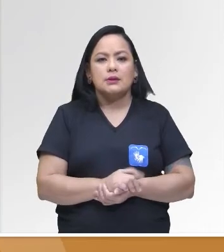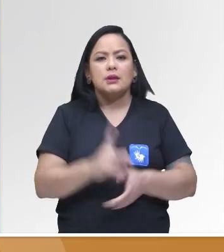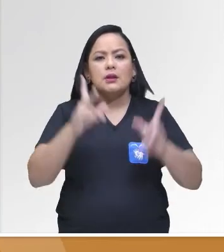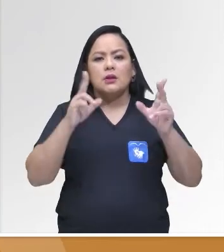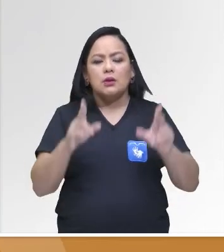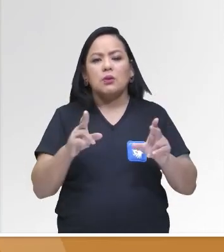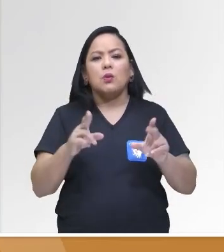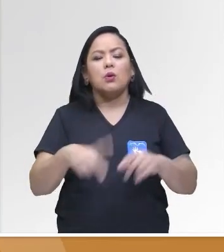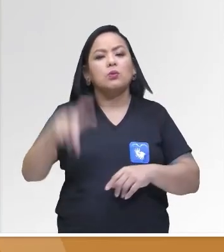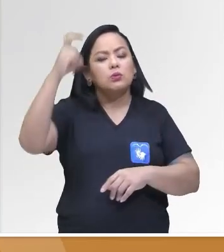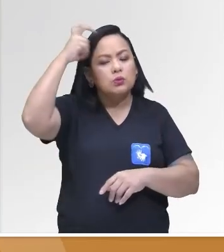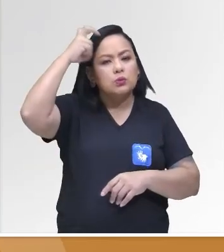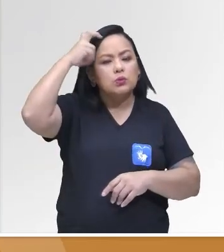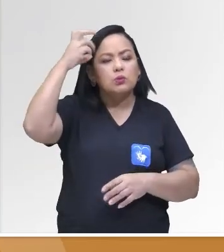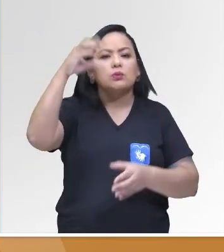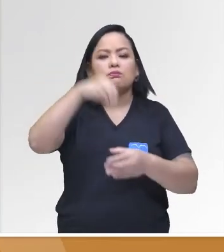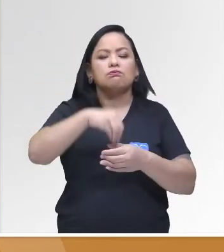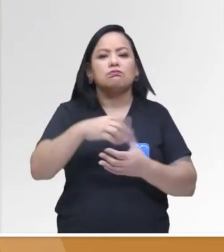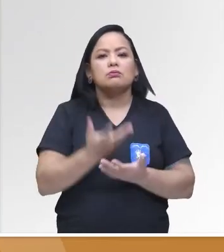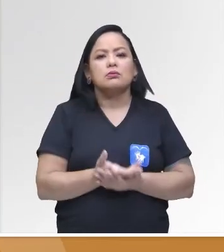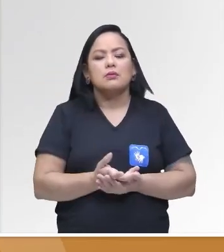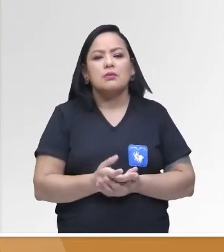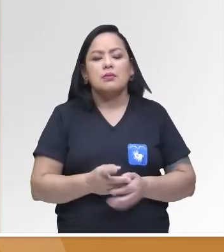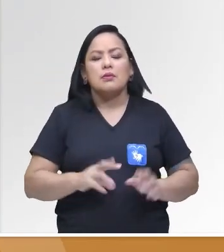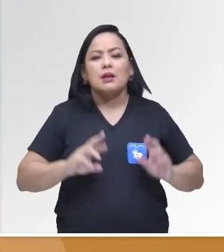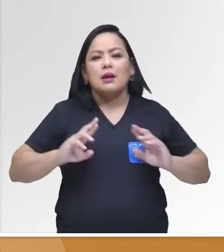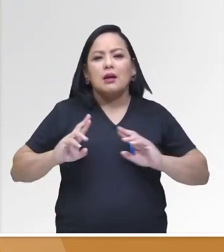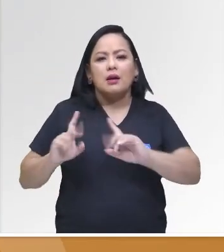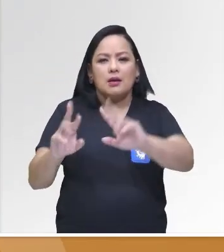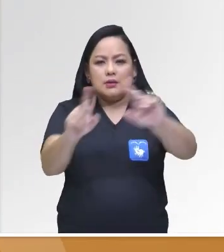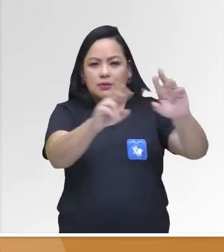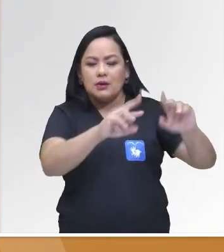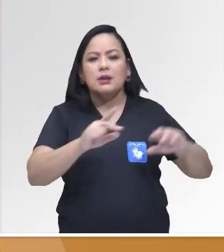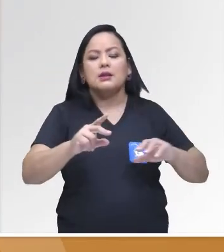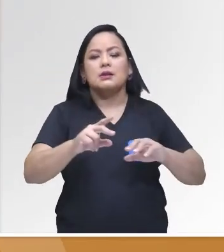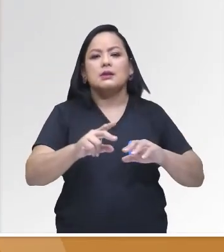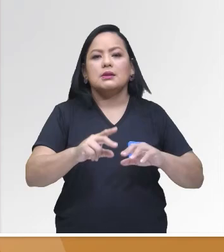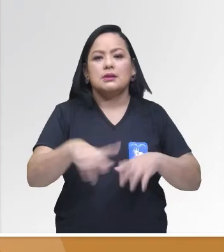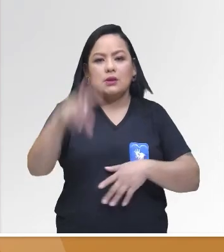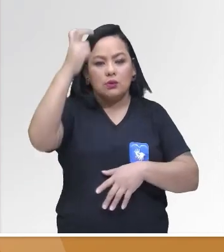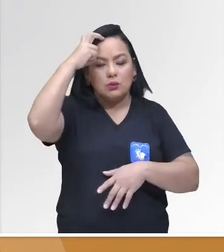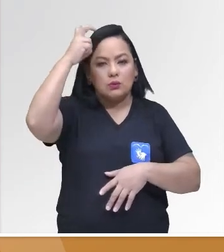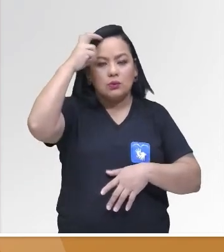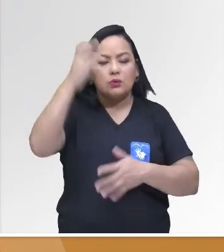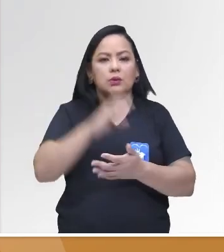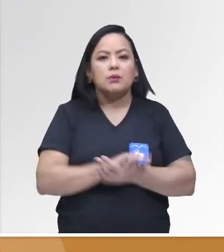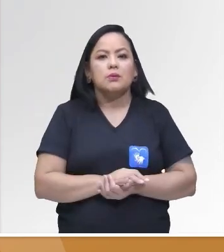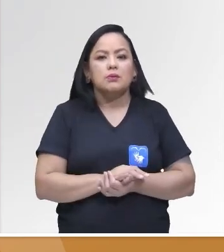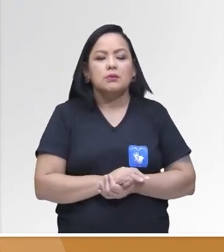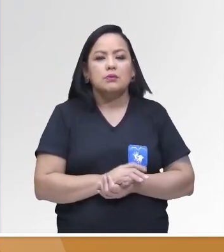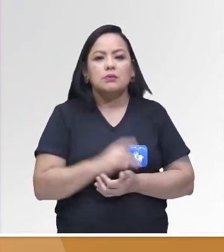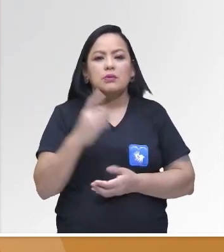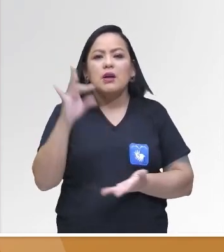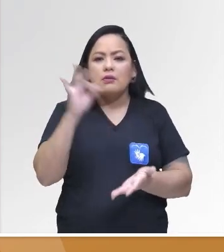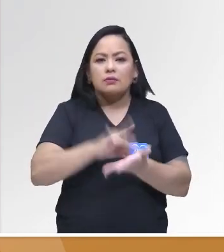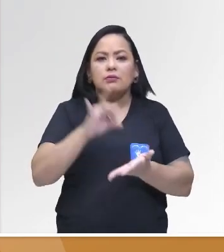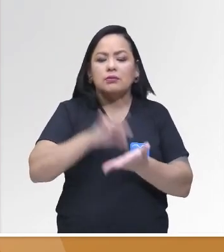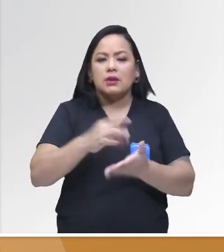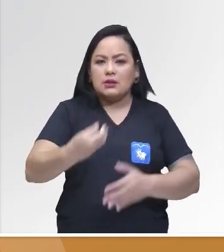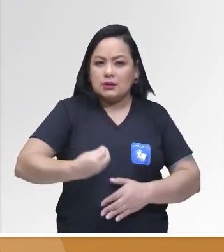mesma cultura. A diversidade cultural é um fato em nossa